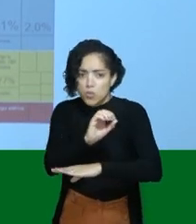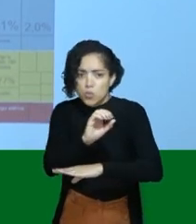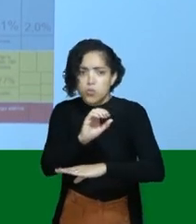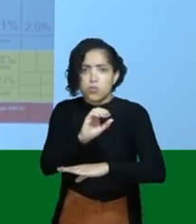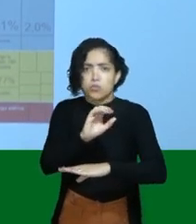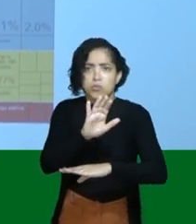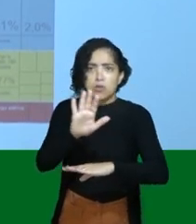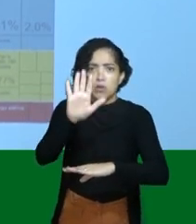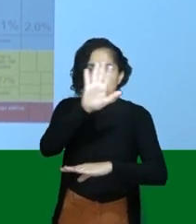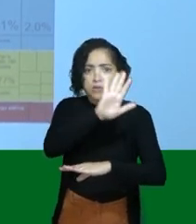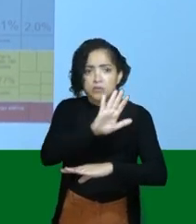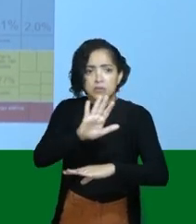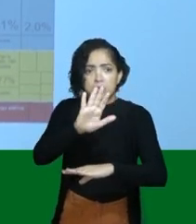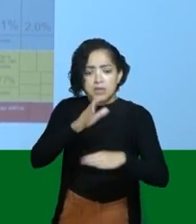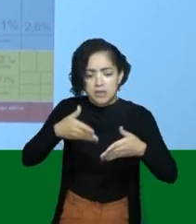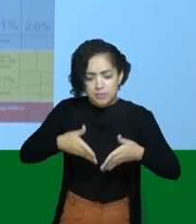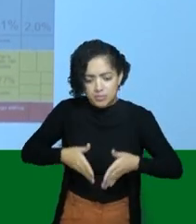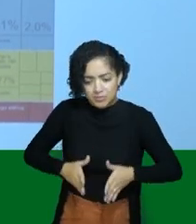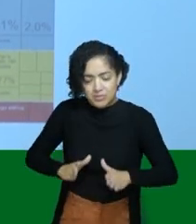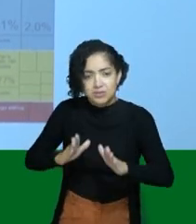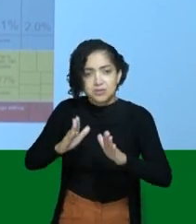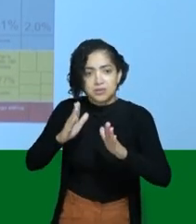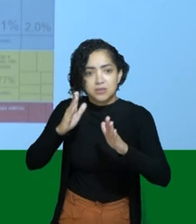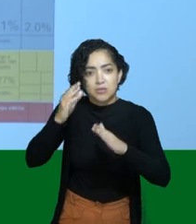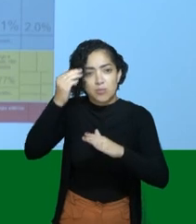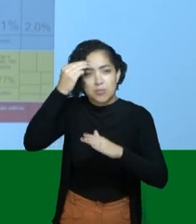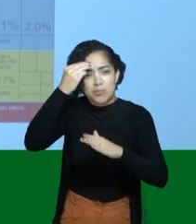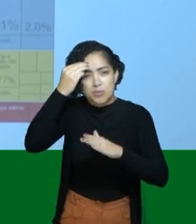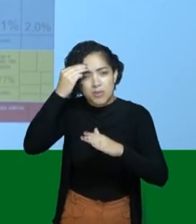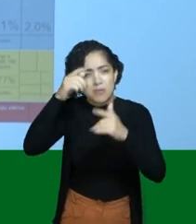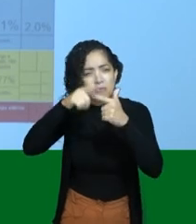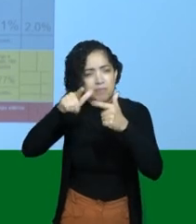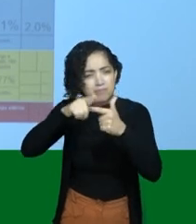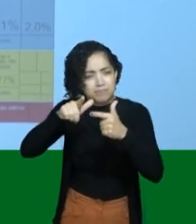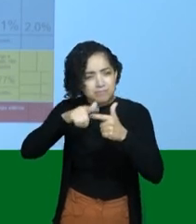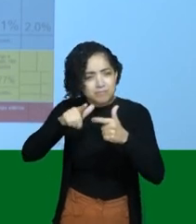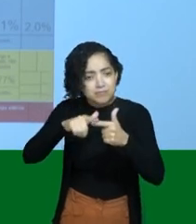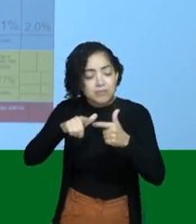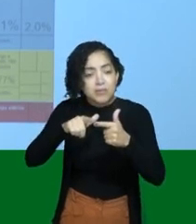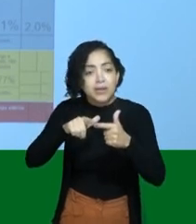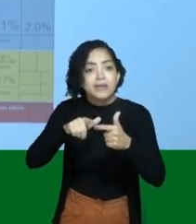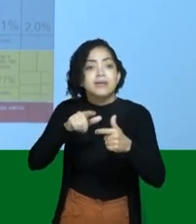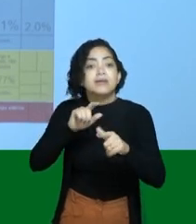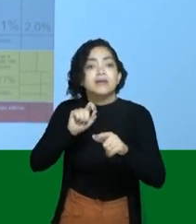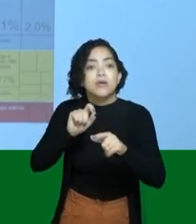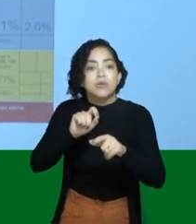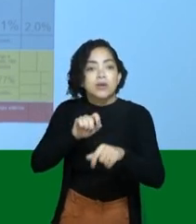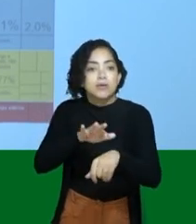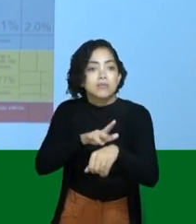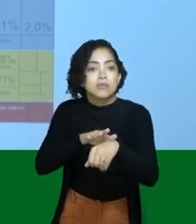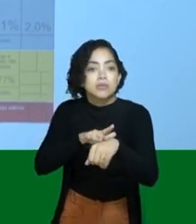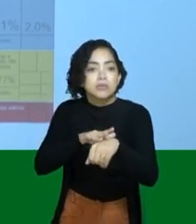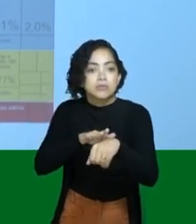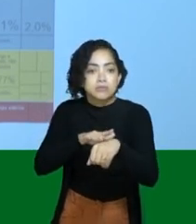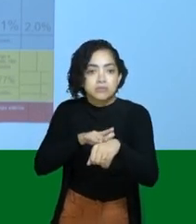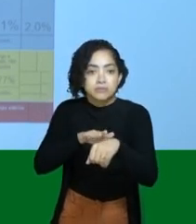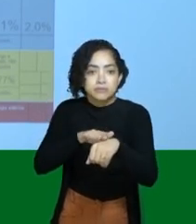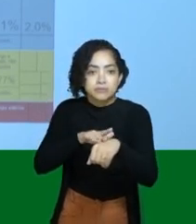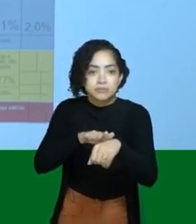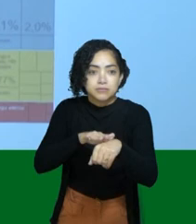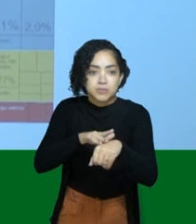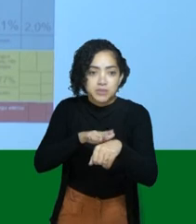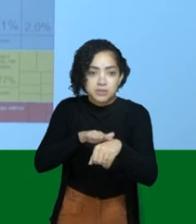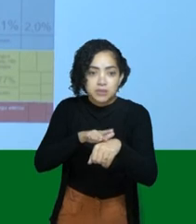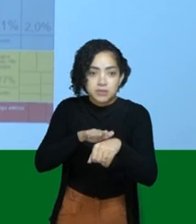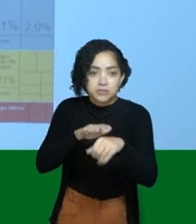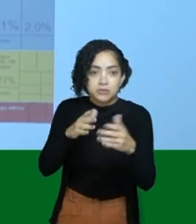de nascimentos com problemas cerebrais, que é típico de contaminação. Eu sou do Guarujá, de Santos,